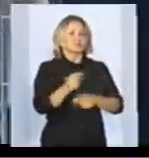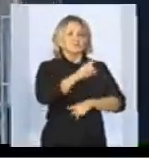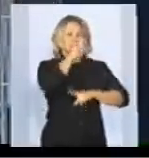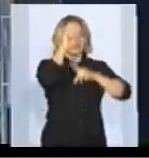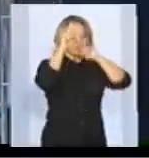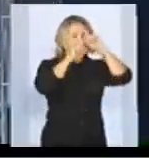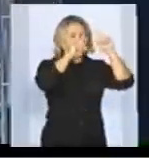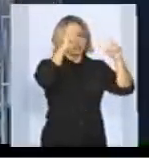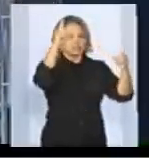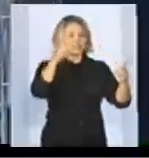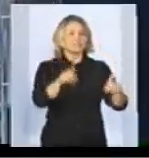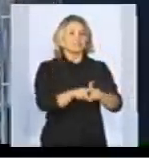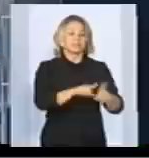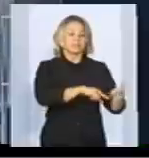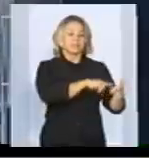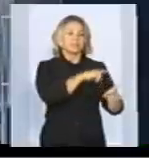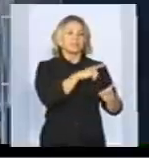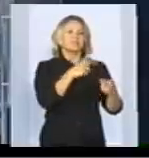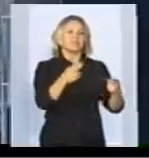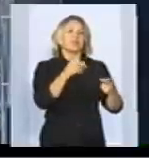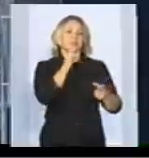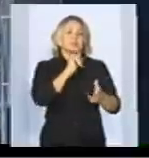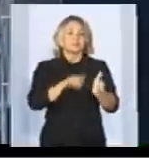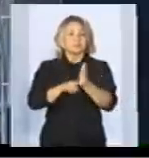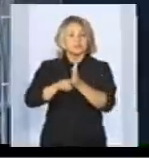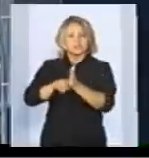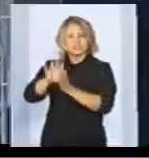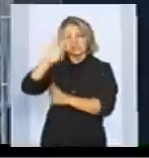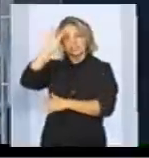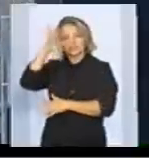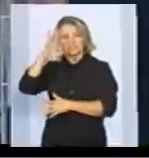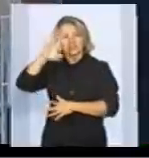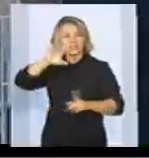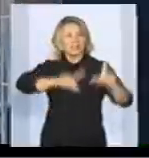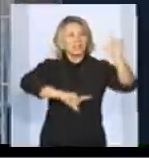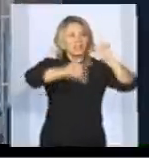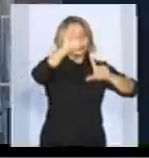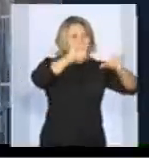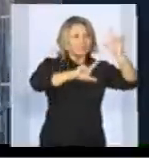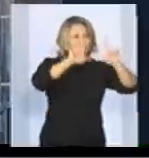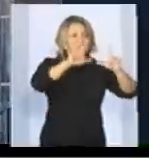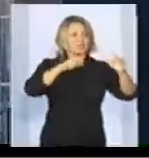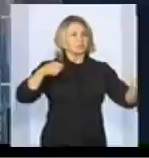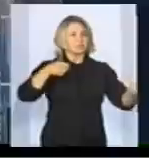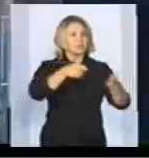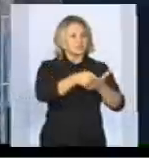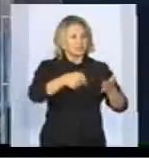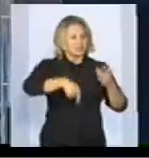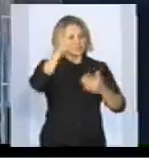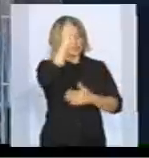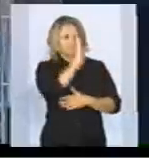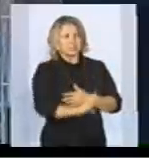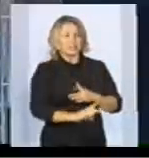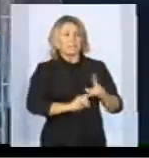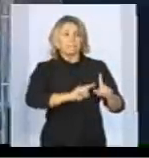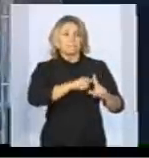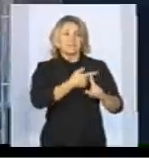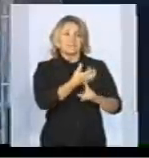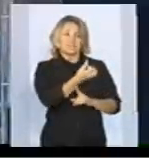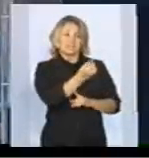criativas segundo dados da Ancine a TV por assinando do Brasil tem pouco mais de 160 canais